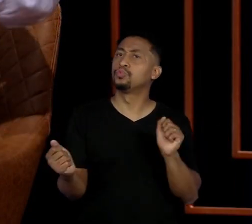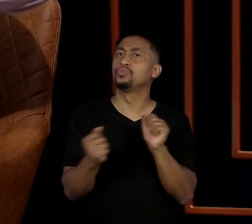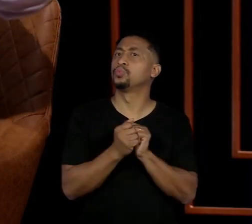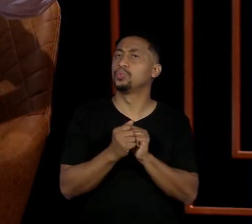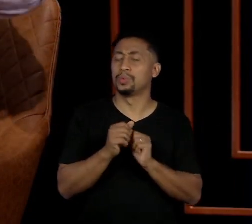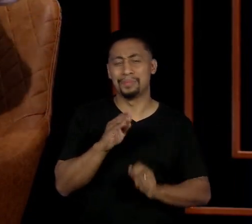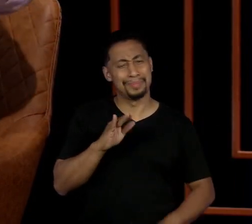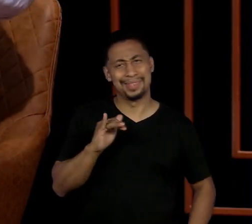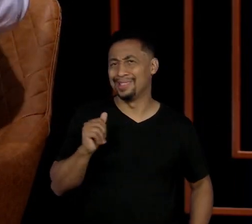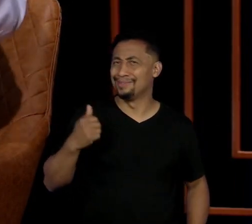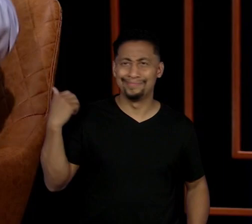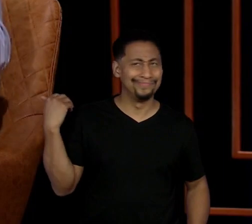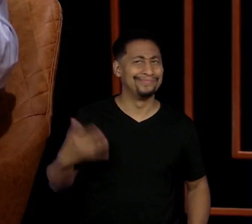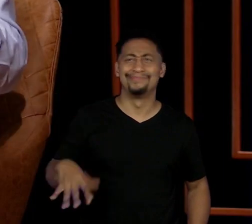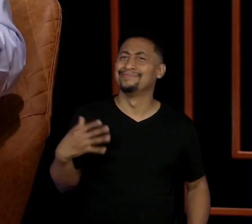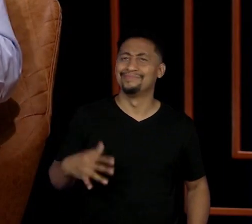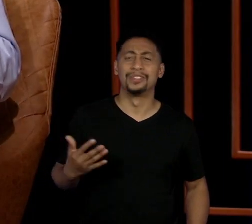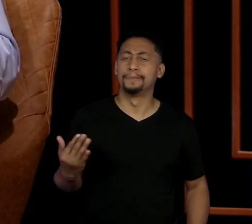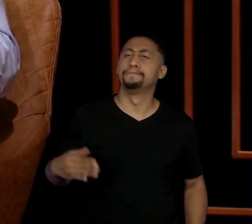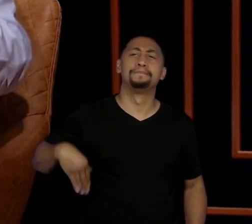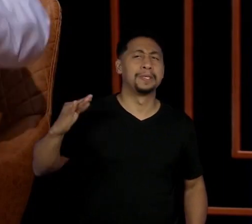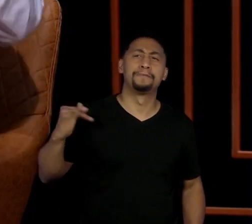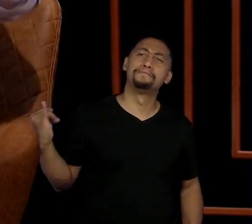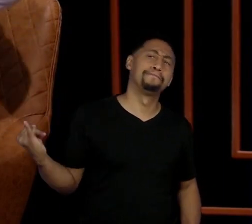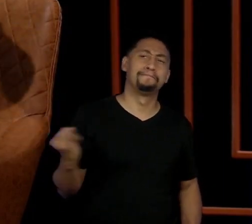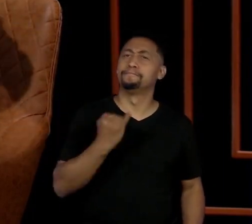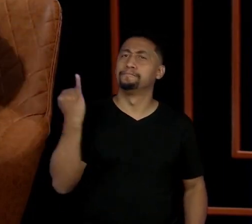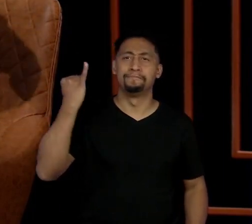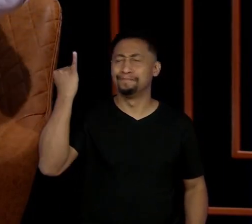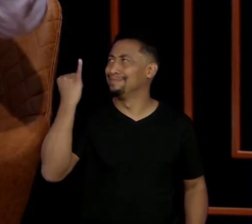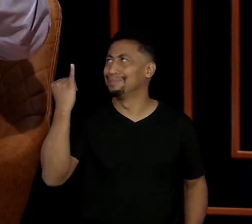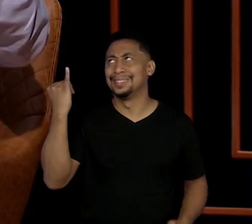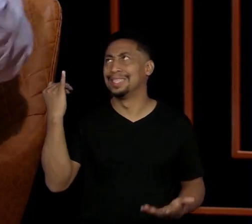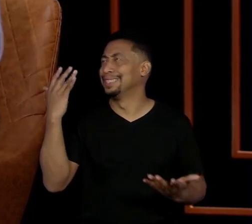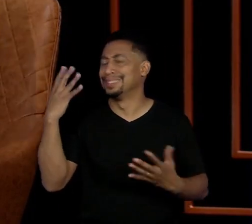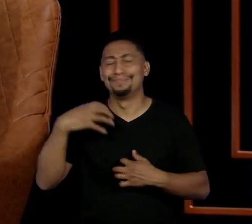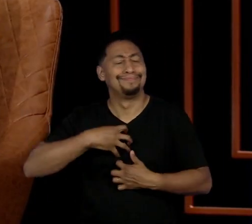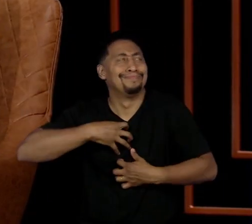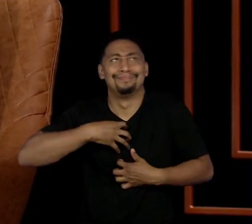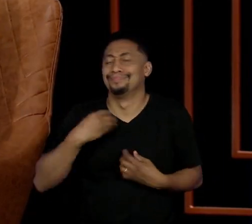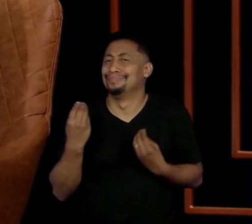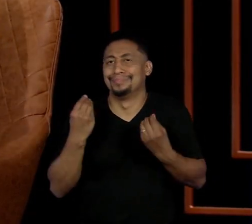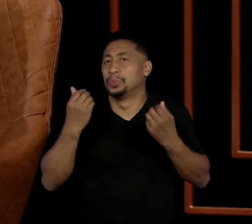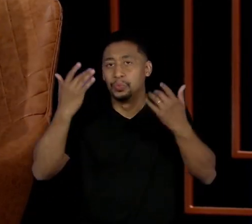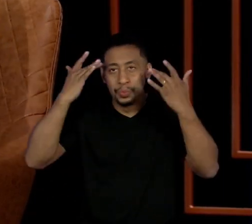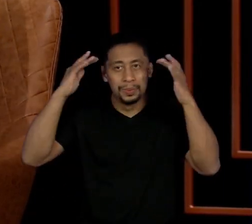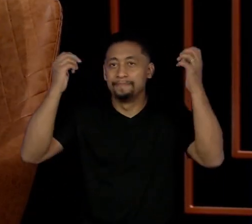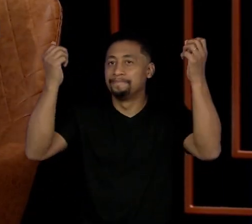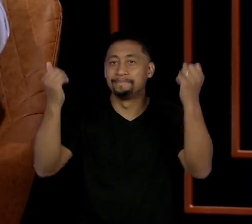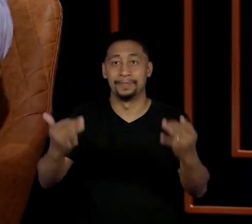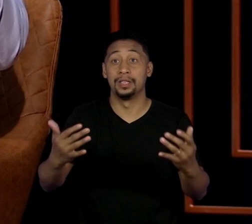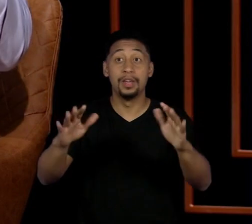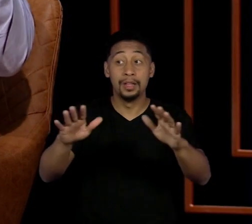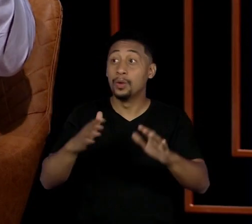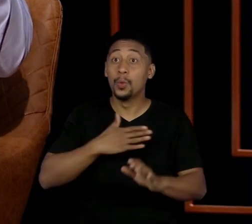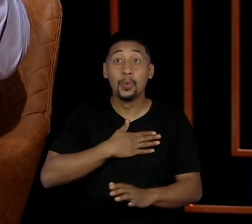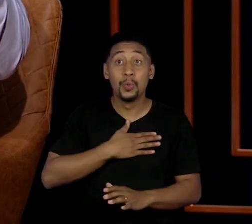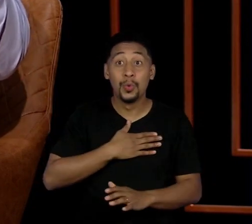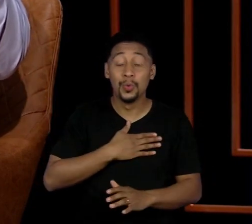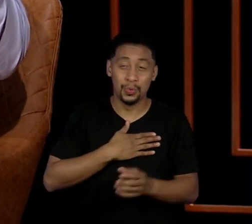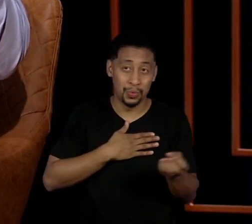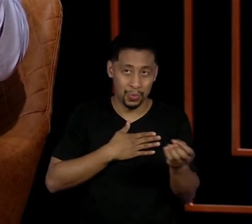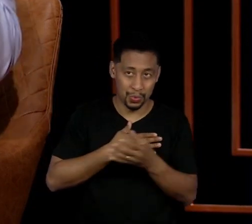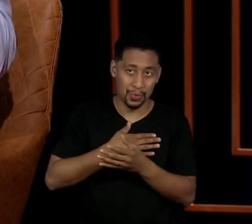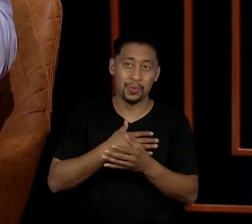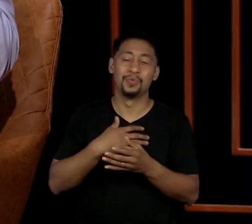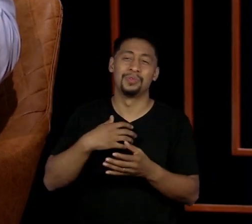ela é muito mais do que importante na minha vida. Ela é uma maluquice, assim. Quando ela disse que gostou dos Novos Baianos, que foi o último espetáculo